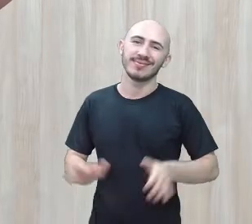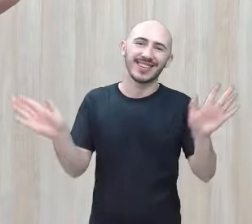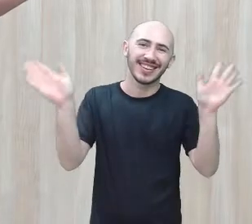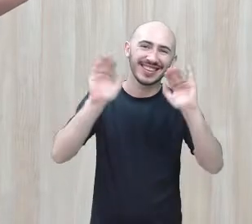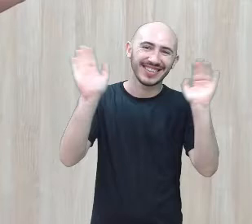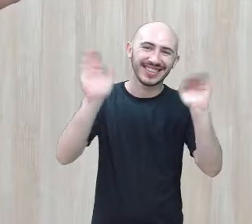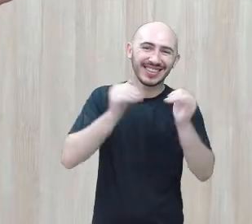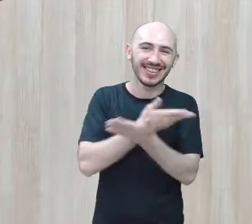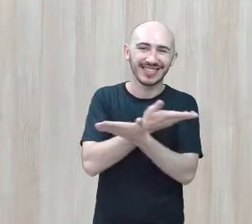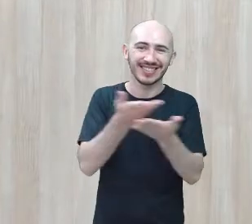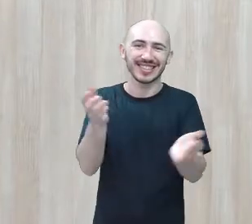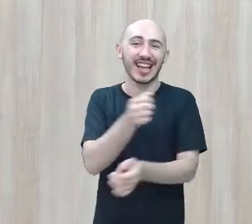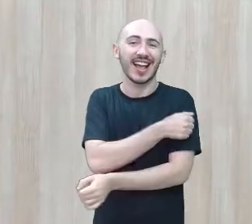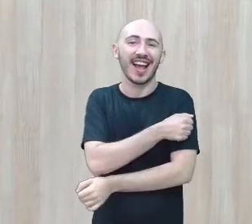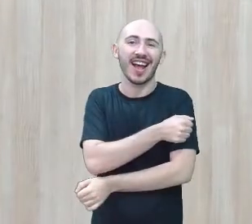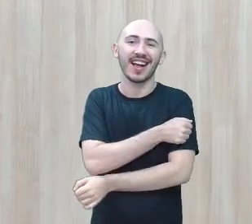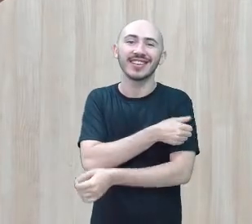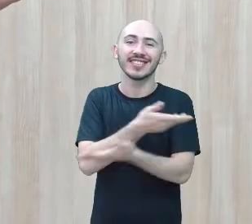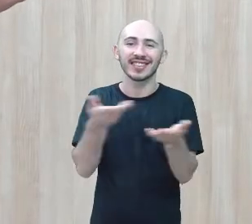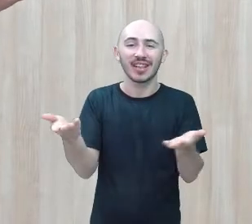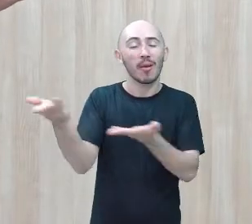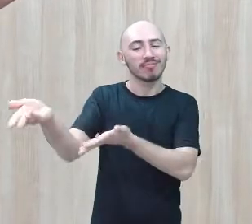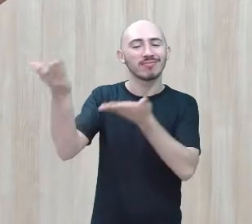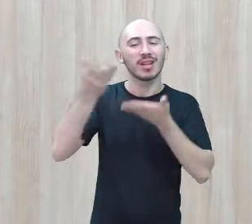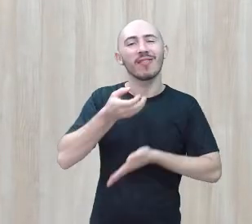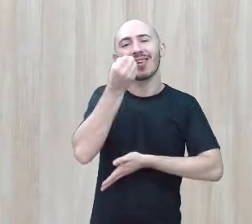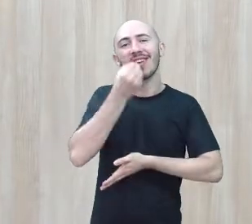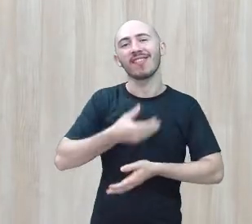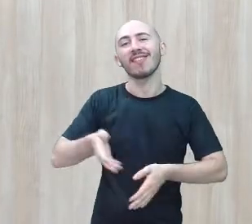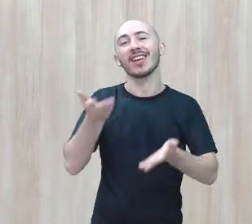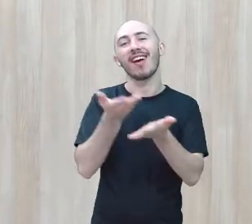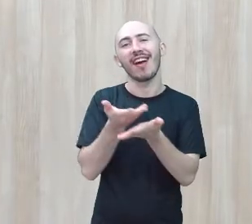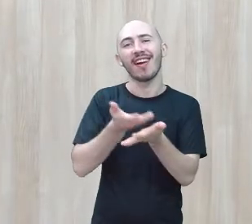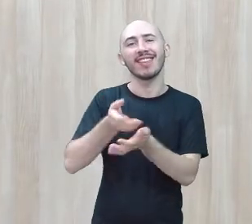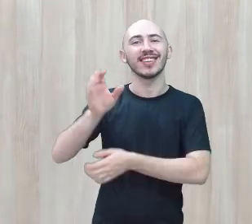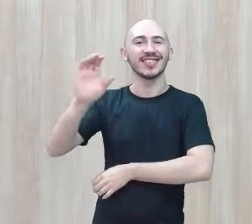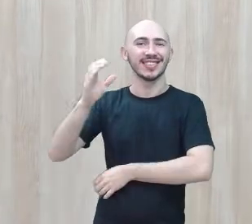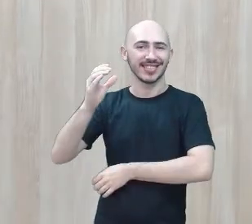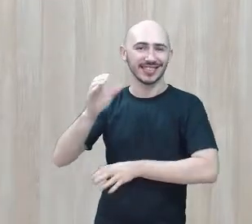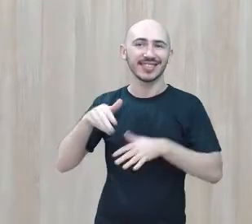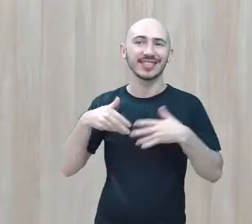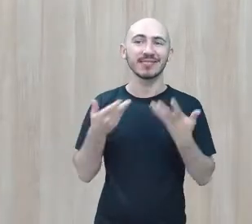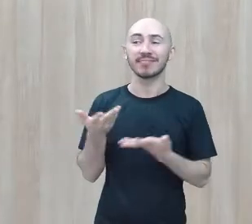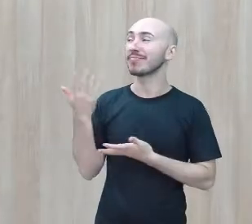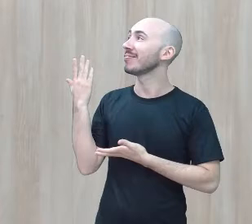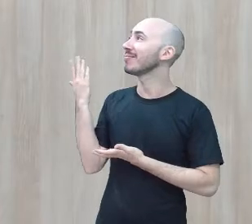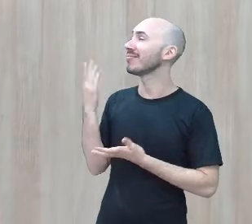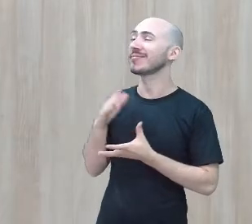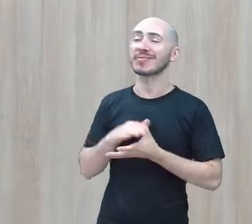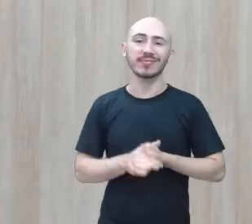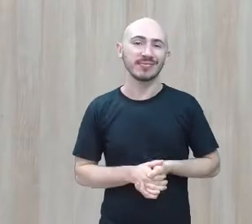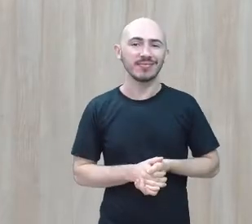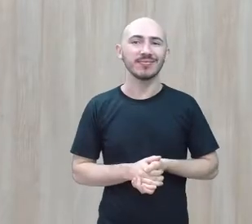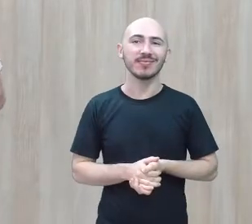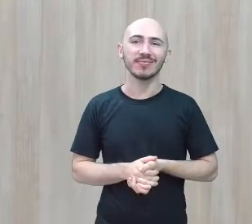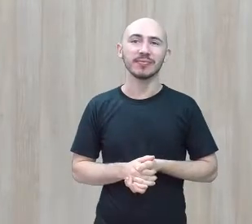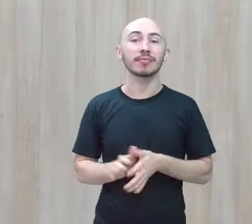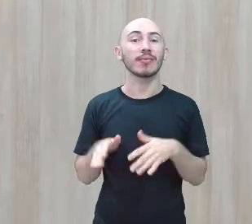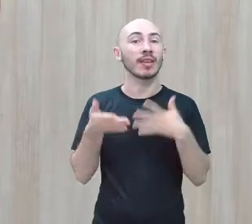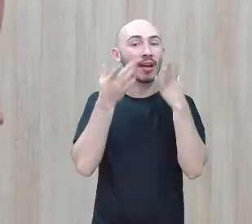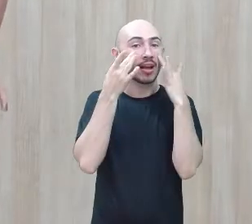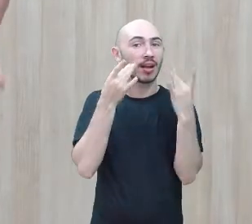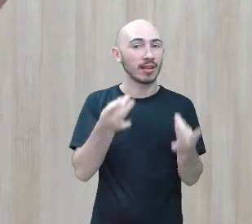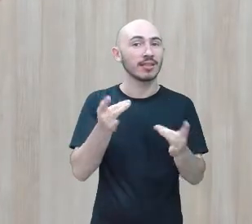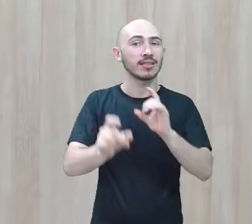Olá, alunos e alunas. Bem-vindos a mais uma aula de ciência. Vamos lá? Aula de ciência,